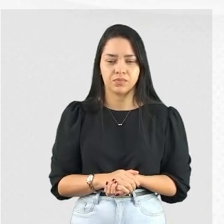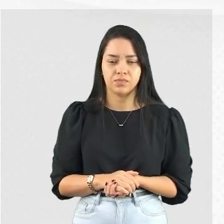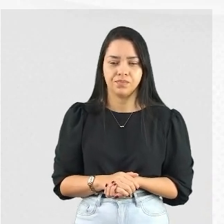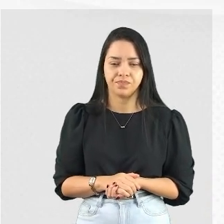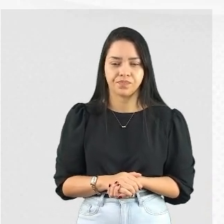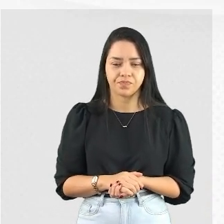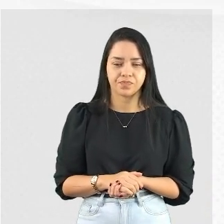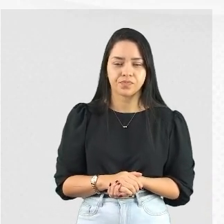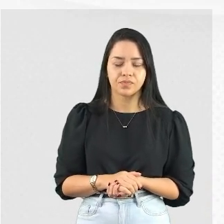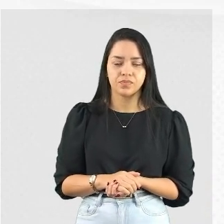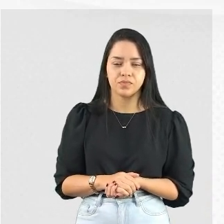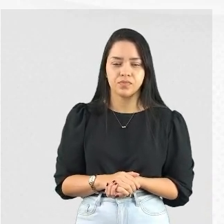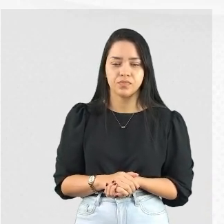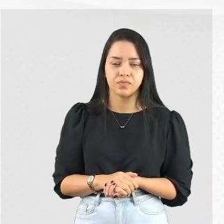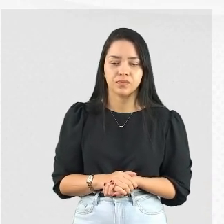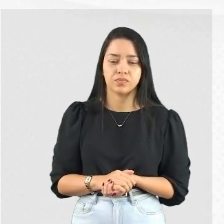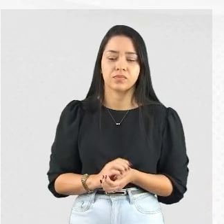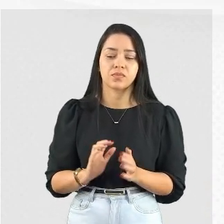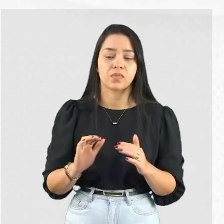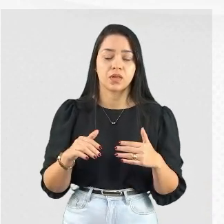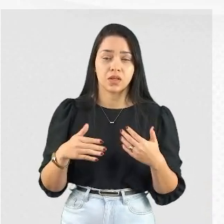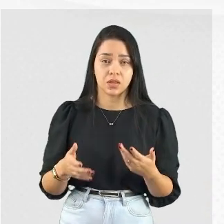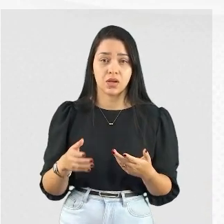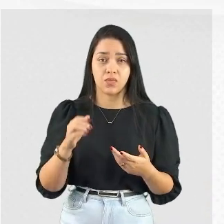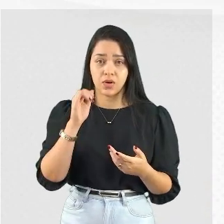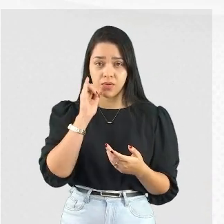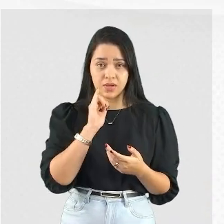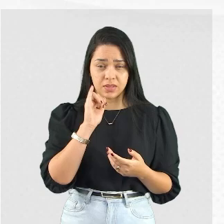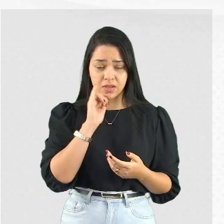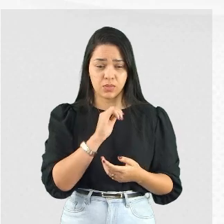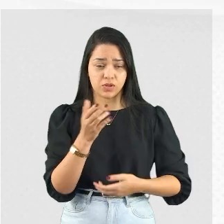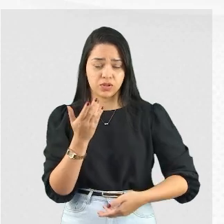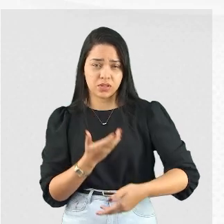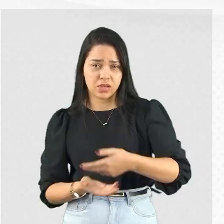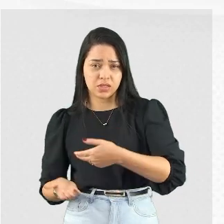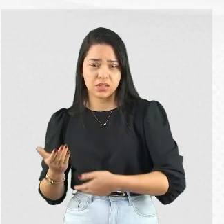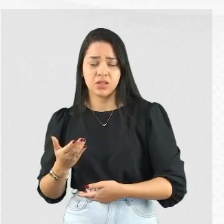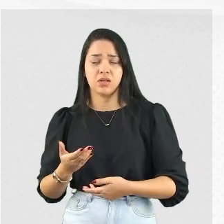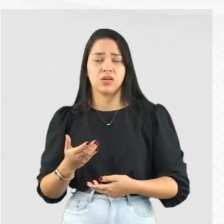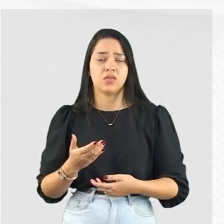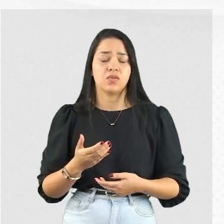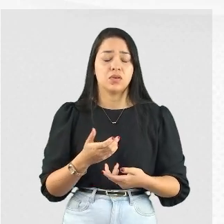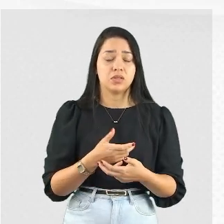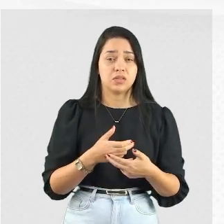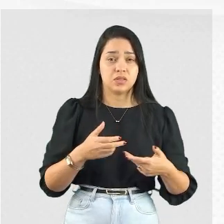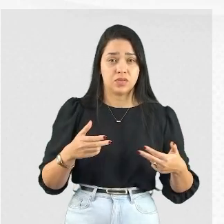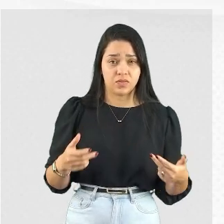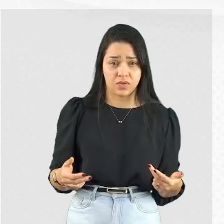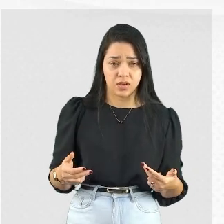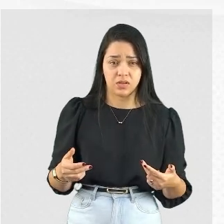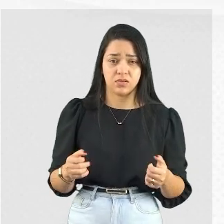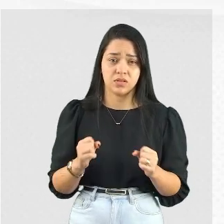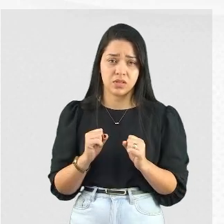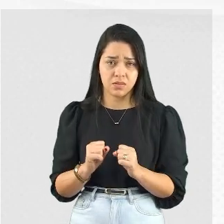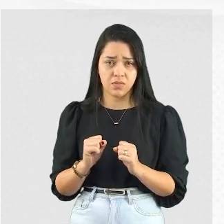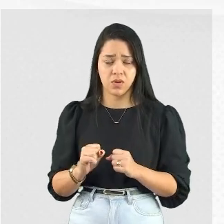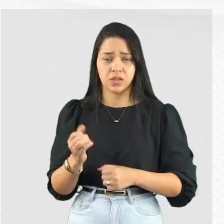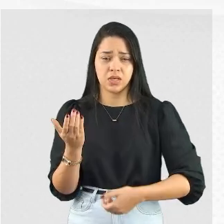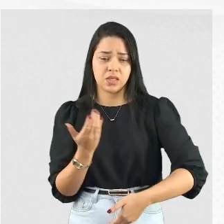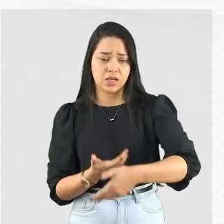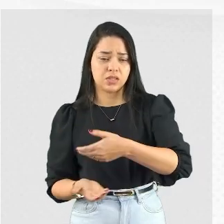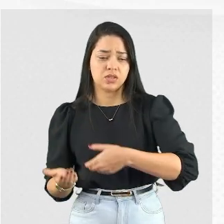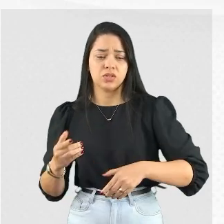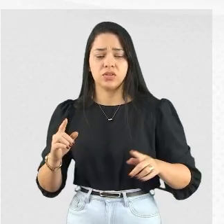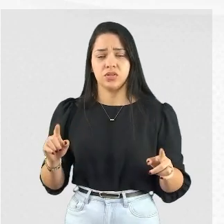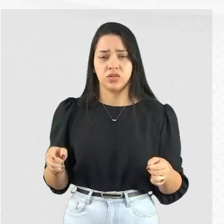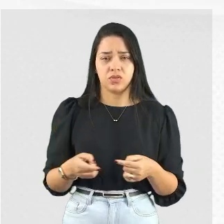ave branca, tá, pessoal? Então, isso é um exemplo de interação gênica, pessoal. São vários genes que eles podem interagir de acordo com